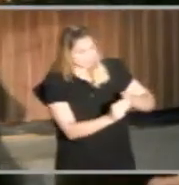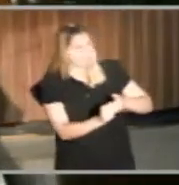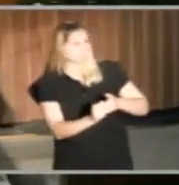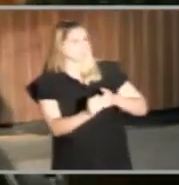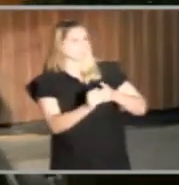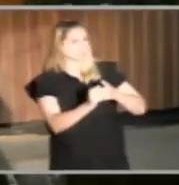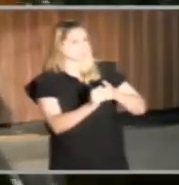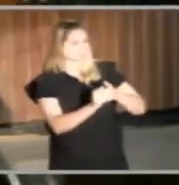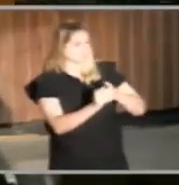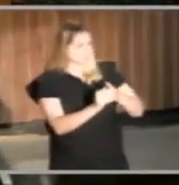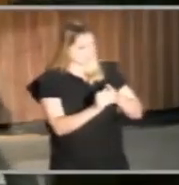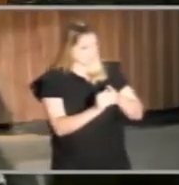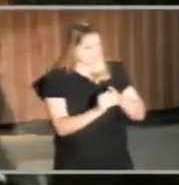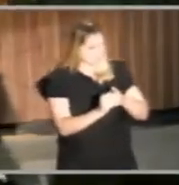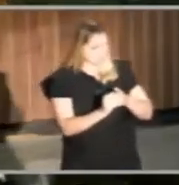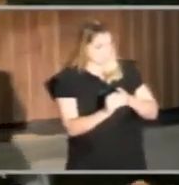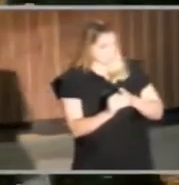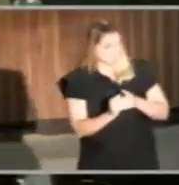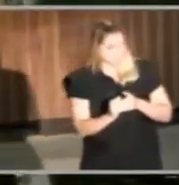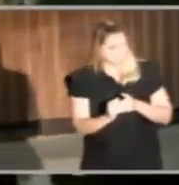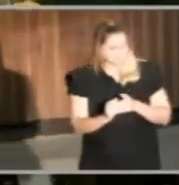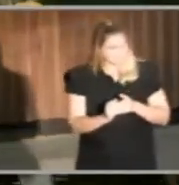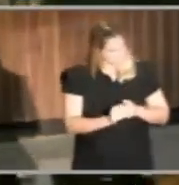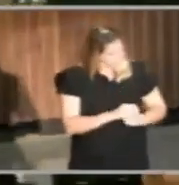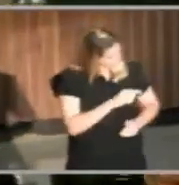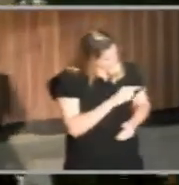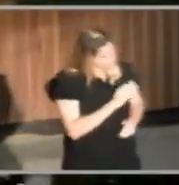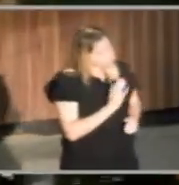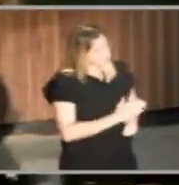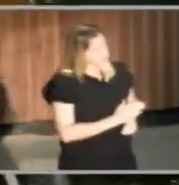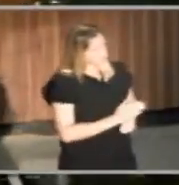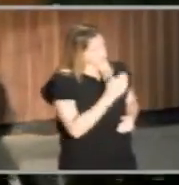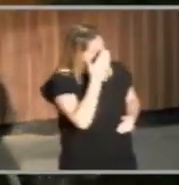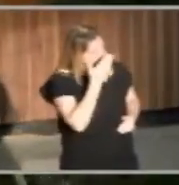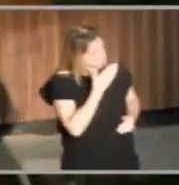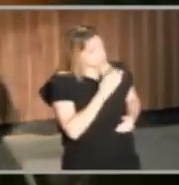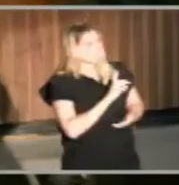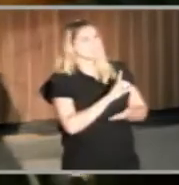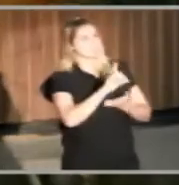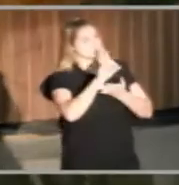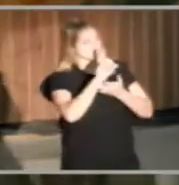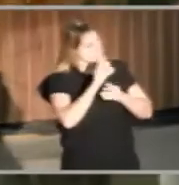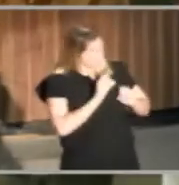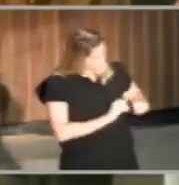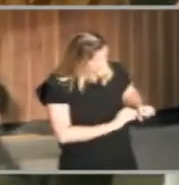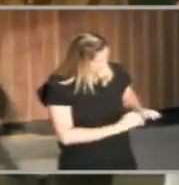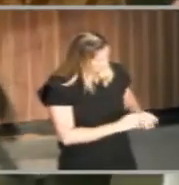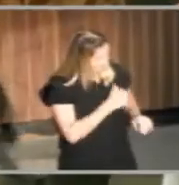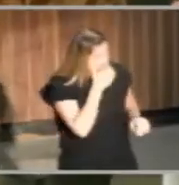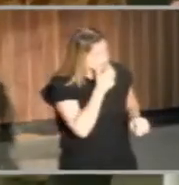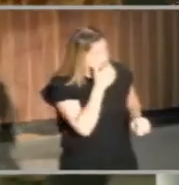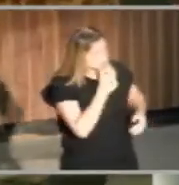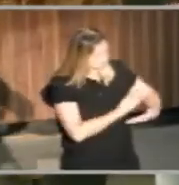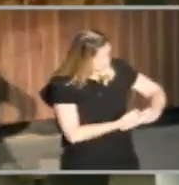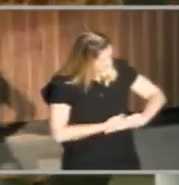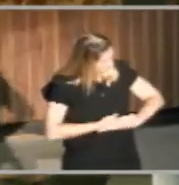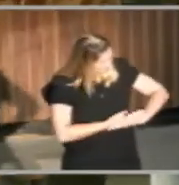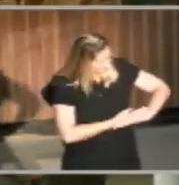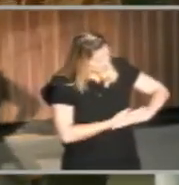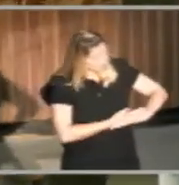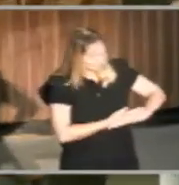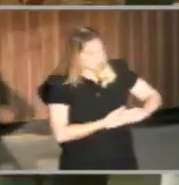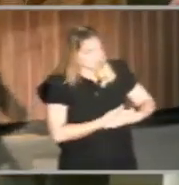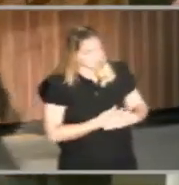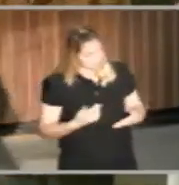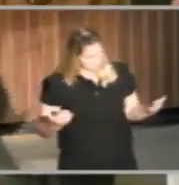Senhor assumem uma responsabilidade de educar essa criança nos caminhos do Senhor. E nós vamos pedir a bênção de Deus